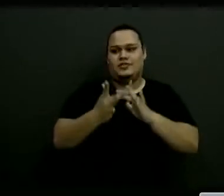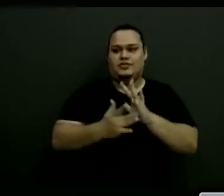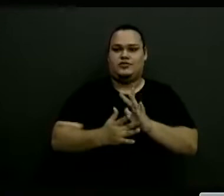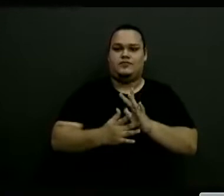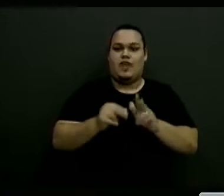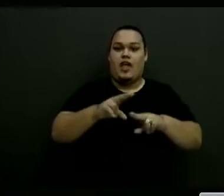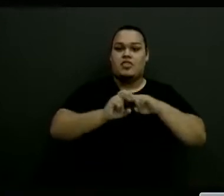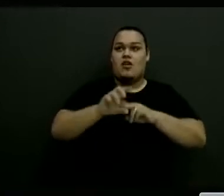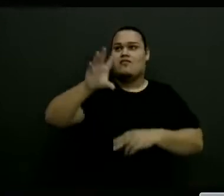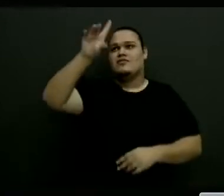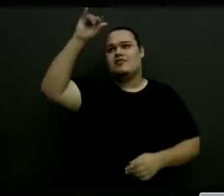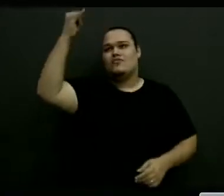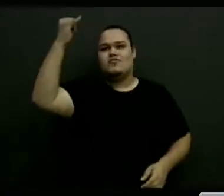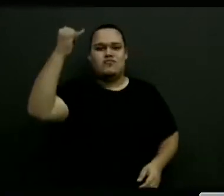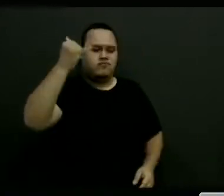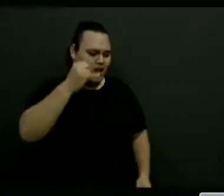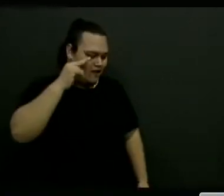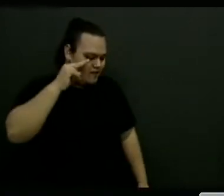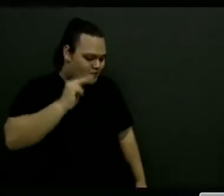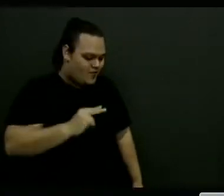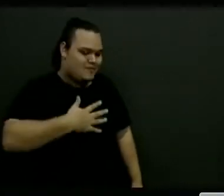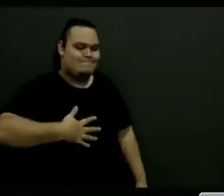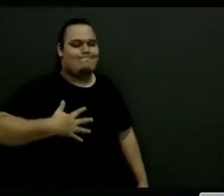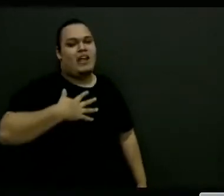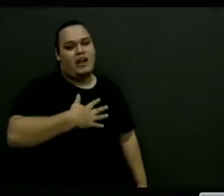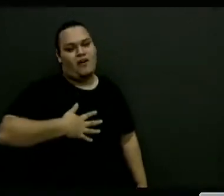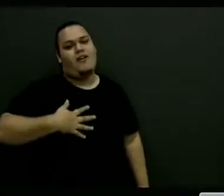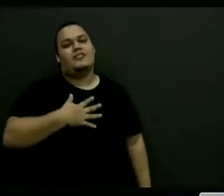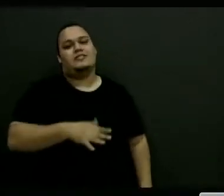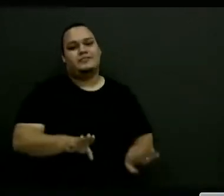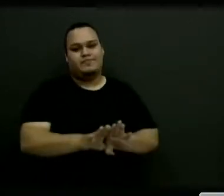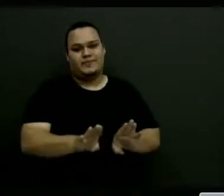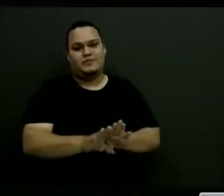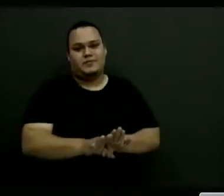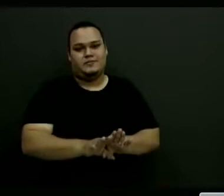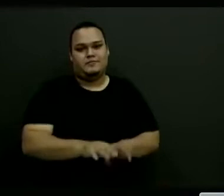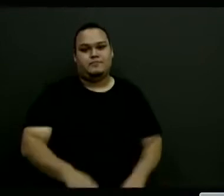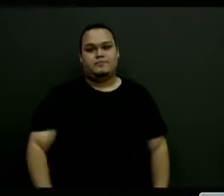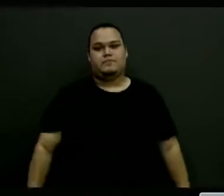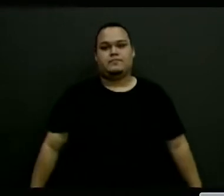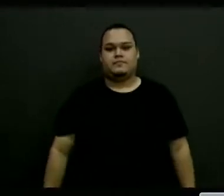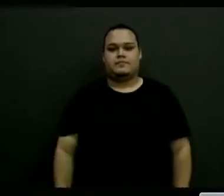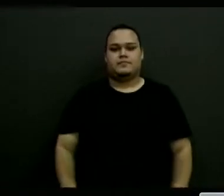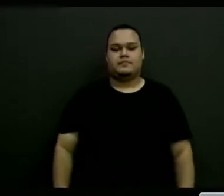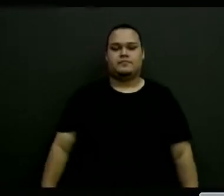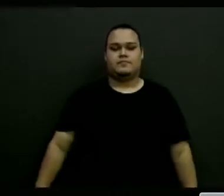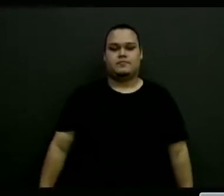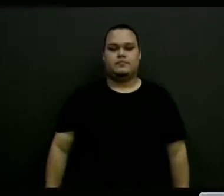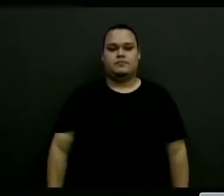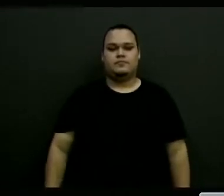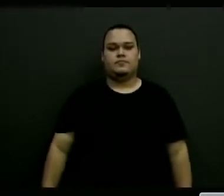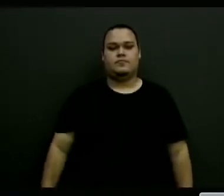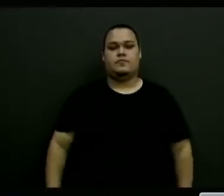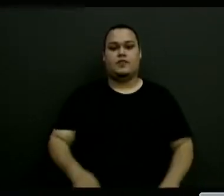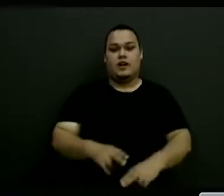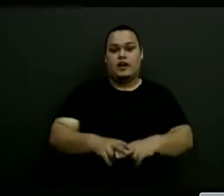O prazer ou complacência do Pai era a qualidade de vida de Jesus, o